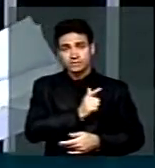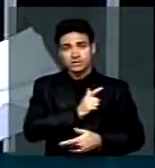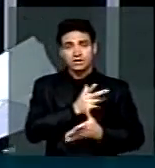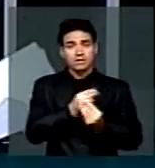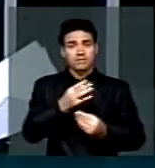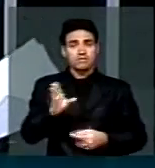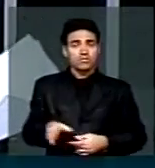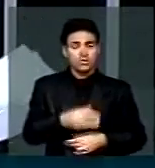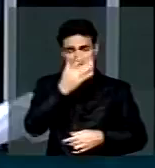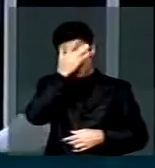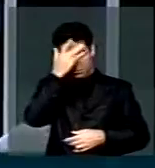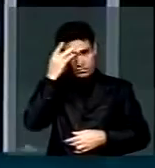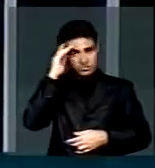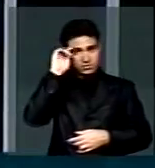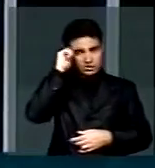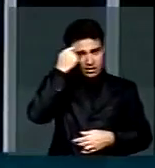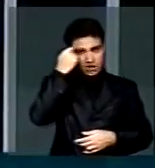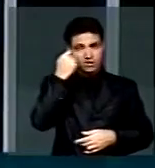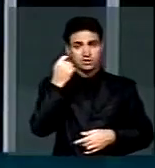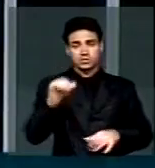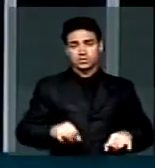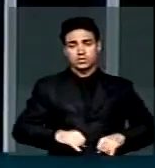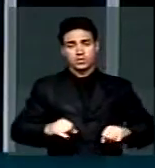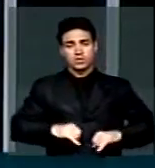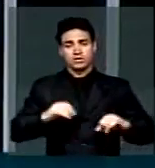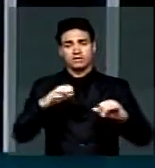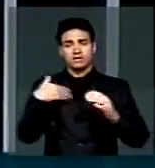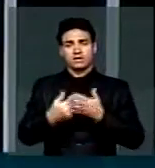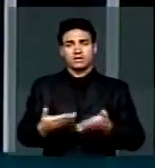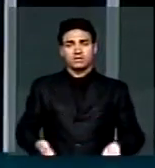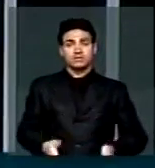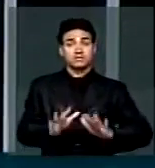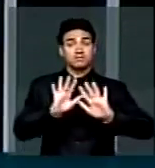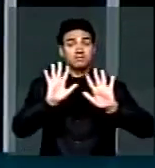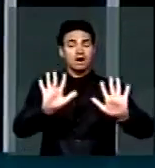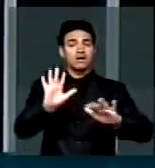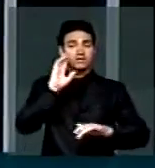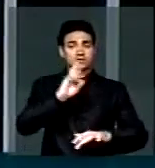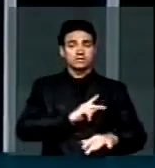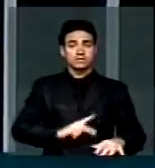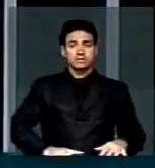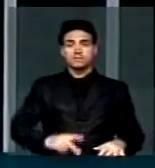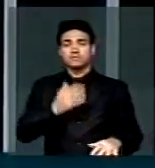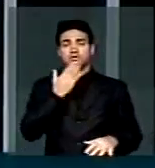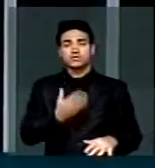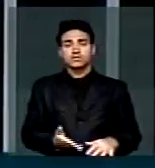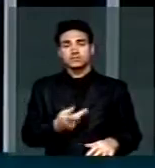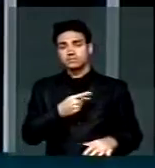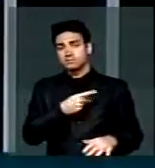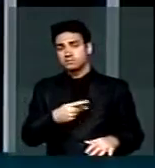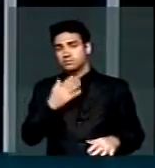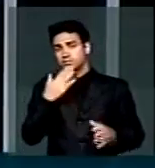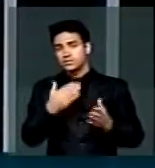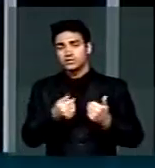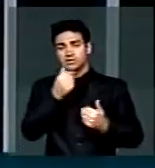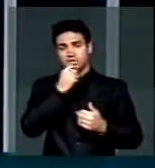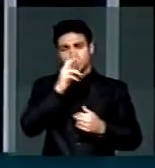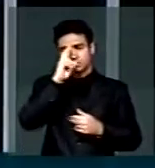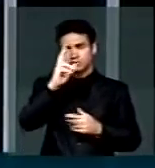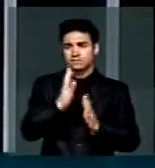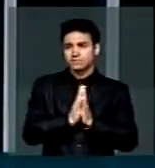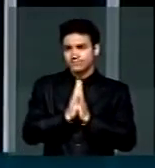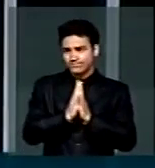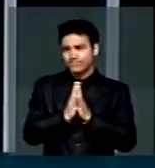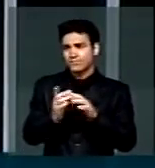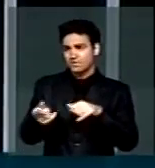de negros, africanos e afrodescendentes. Mas, senhor presidente, eu gostaria de pedir a tolerância de Vossa Excelência para ler